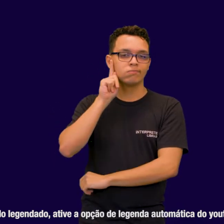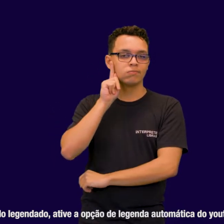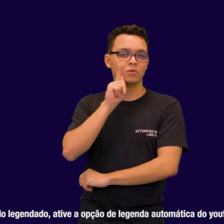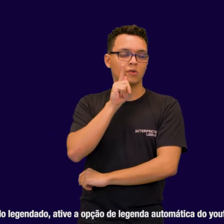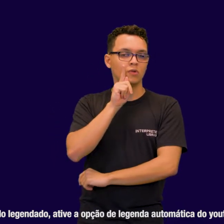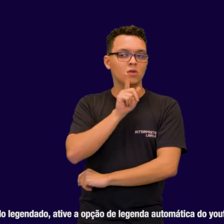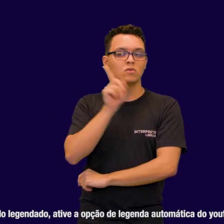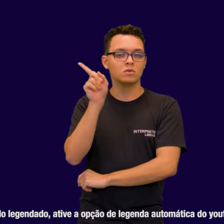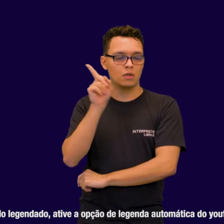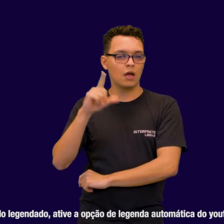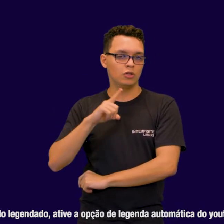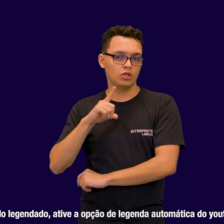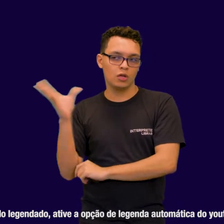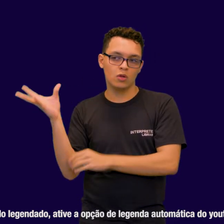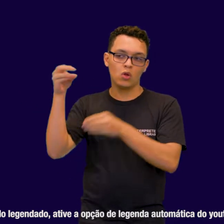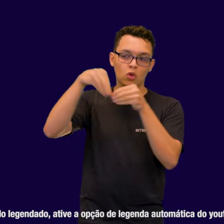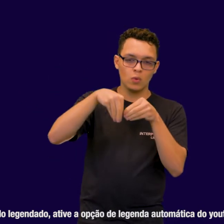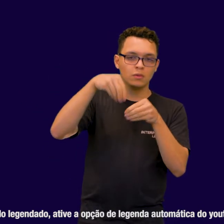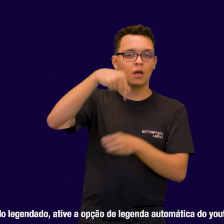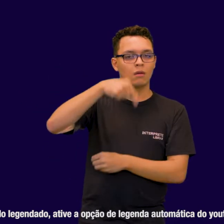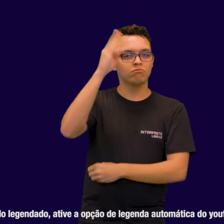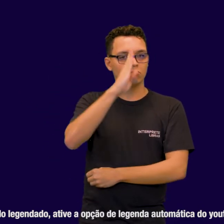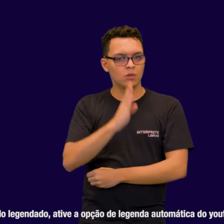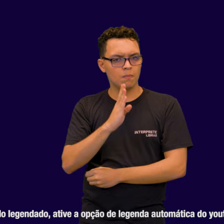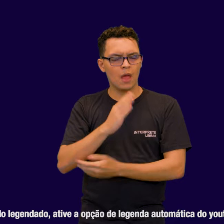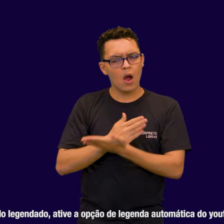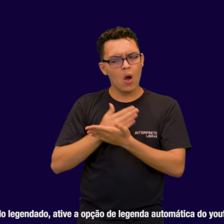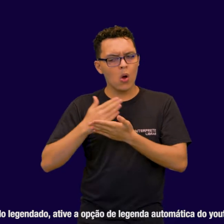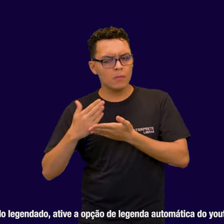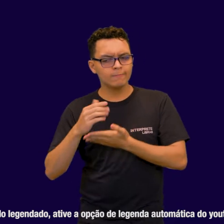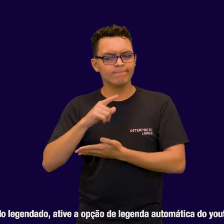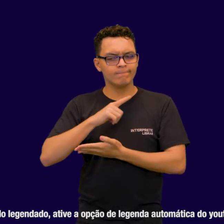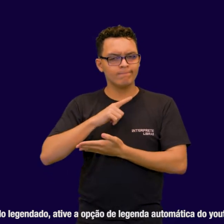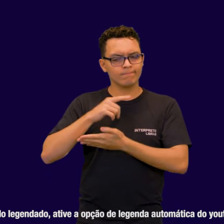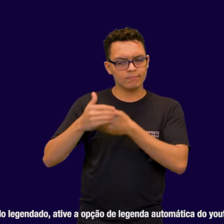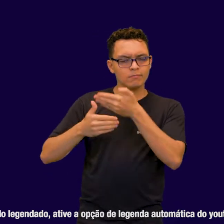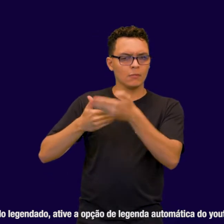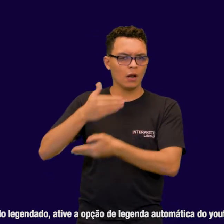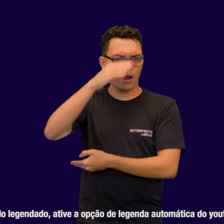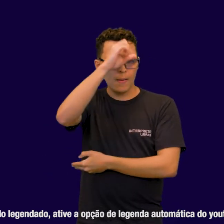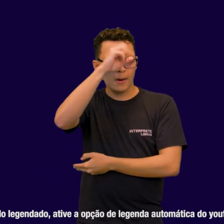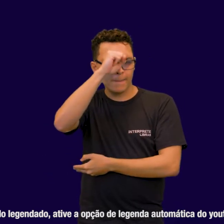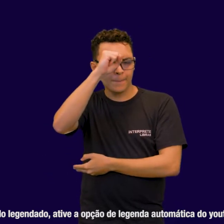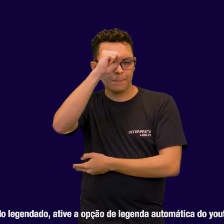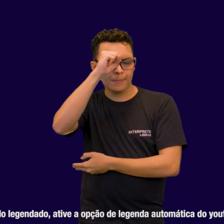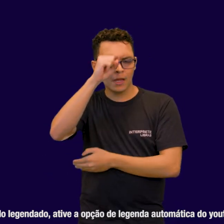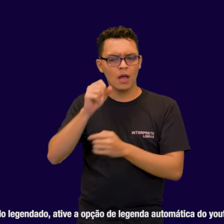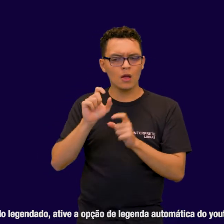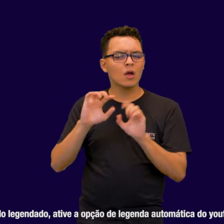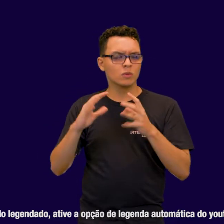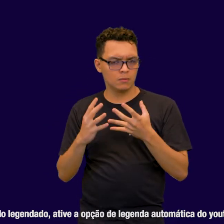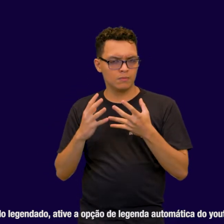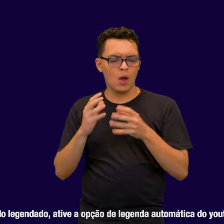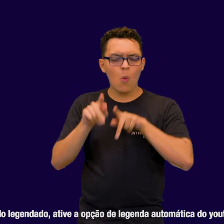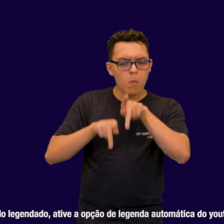dos Estados Unidos e começou a pegar aqui no Brasil. E de tantos